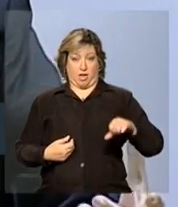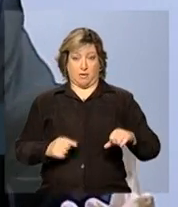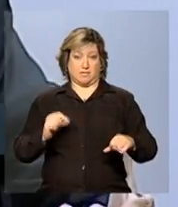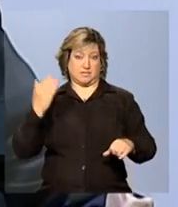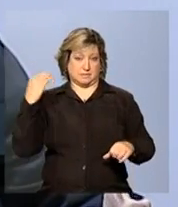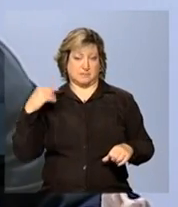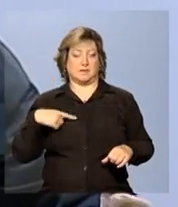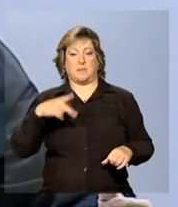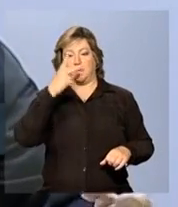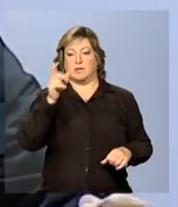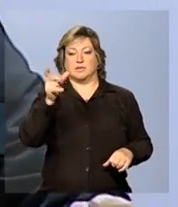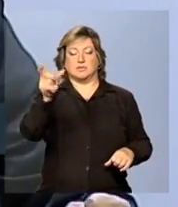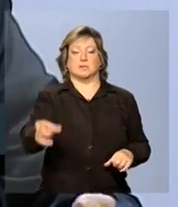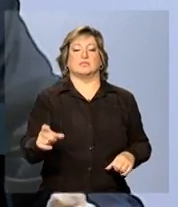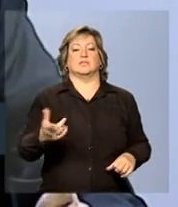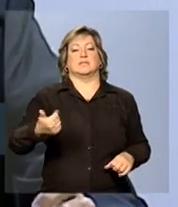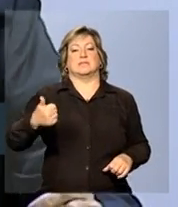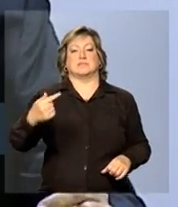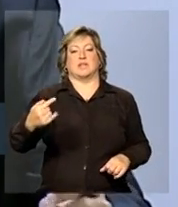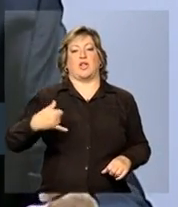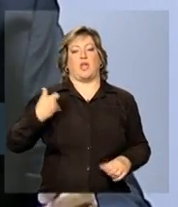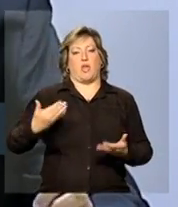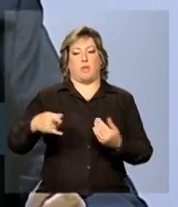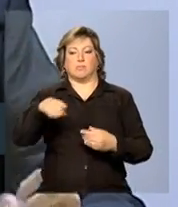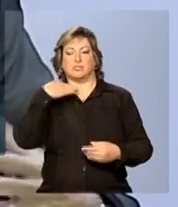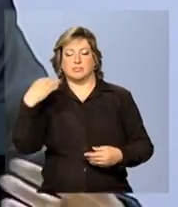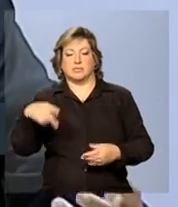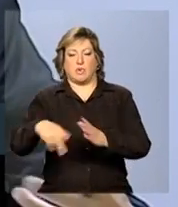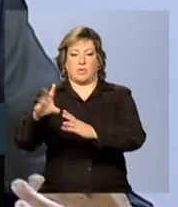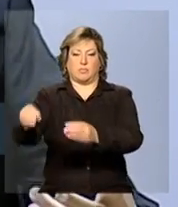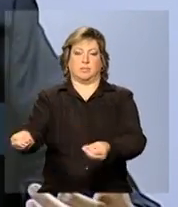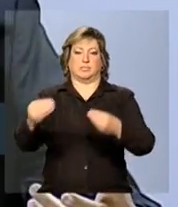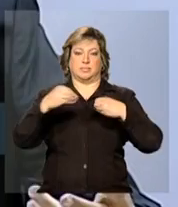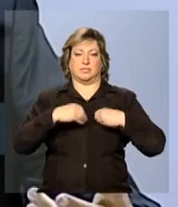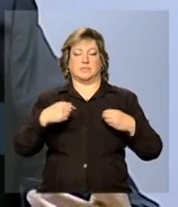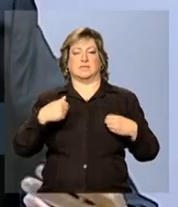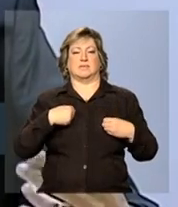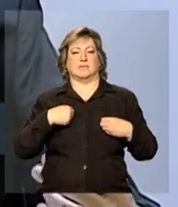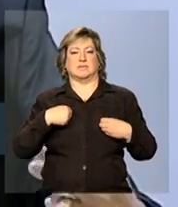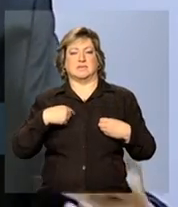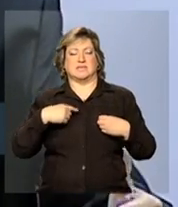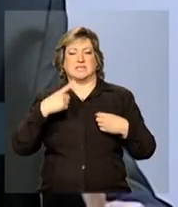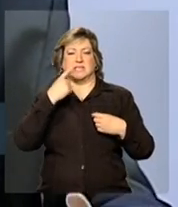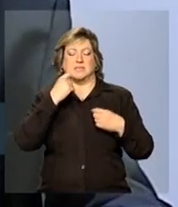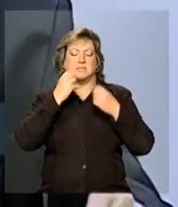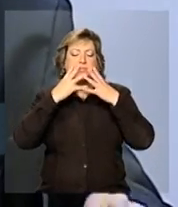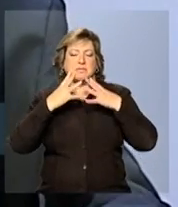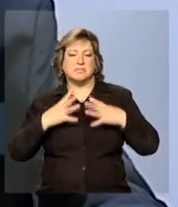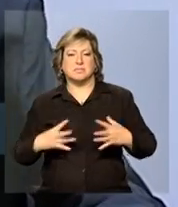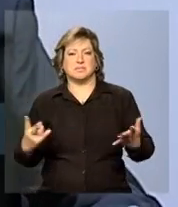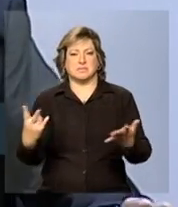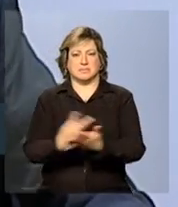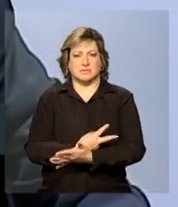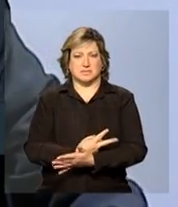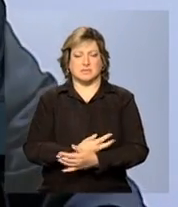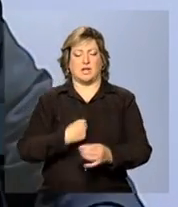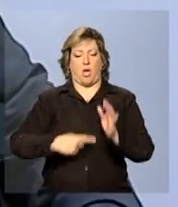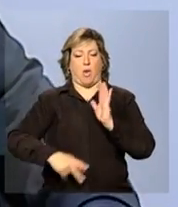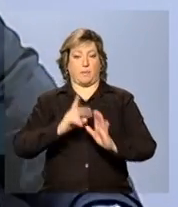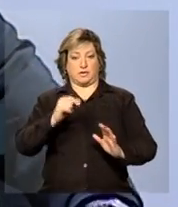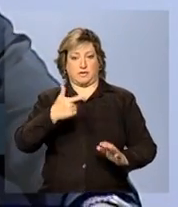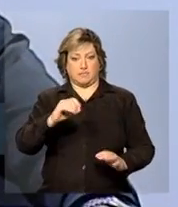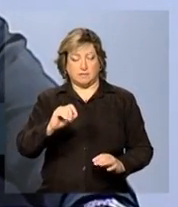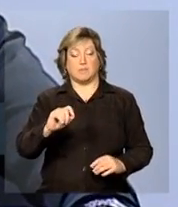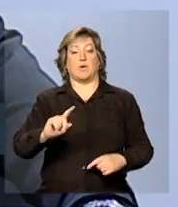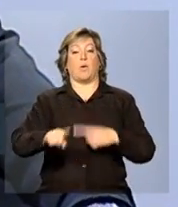época, bitola diferente. E aí, como os médicos disseram, eu babei a noite inteira, sangrei. Aí eu fui operado no dia 20, bati o recorde. 4 dias depois eu